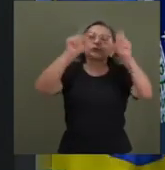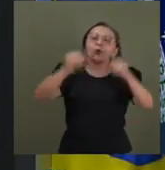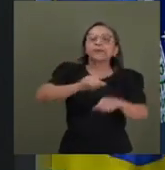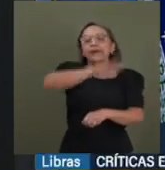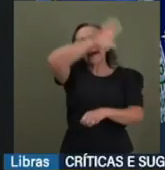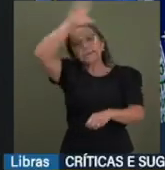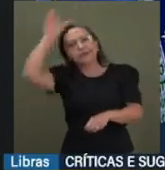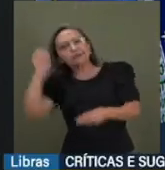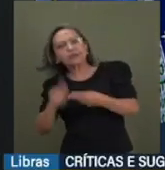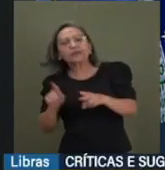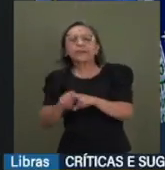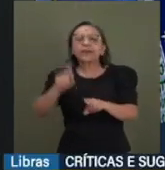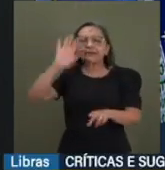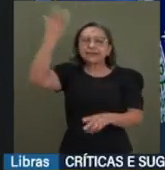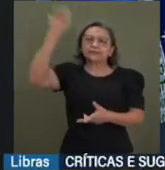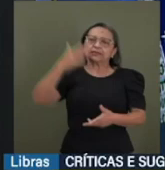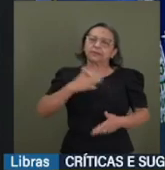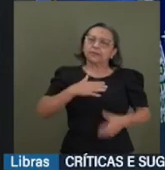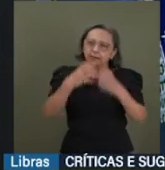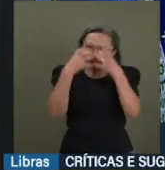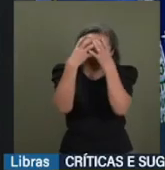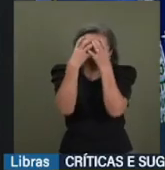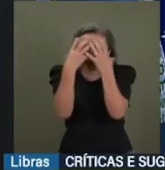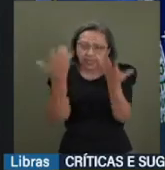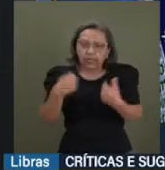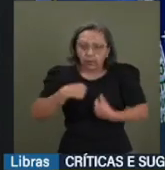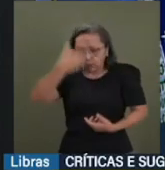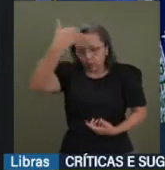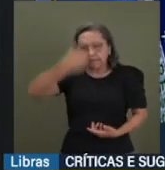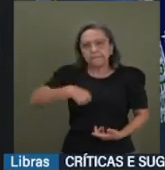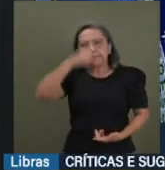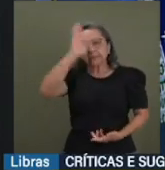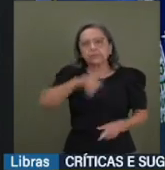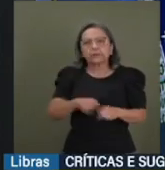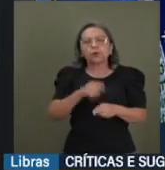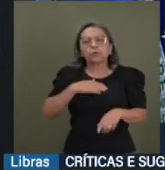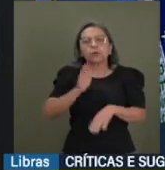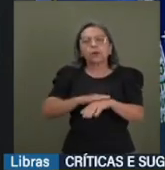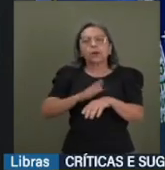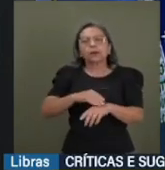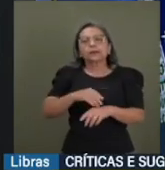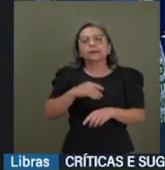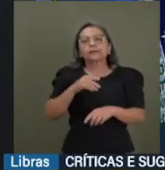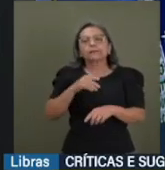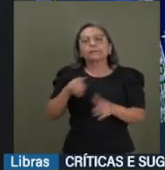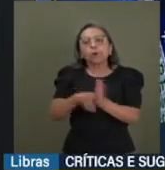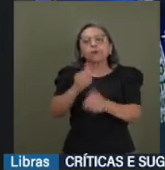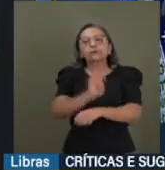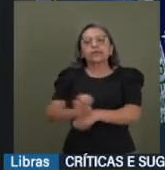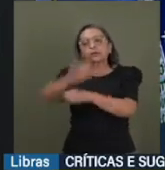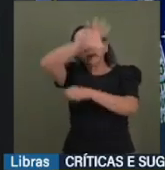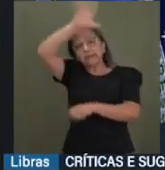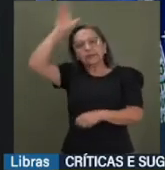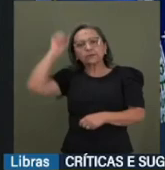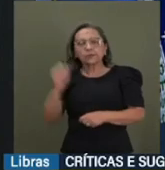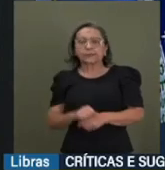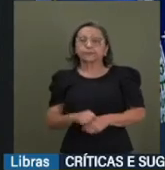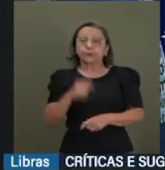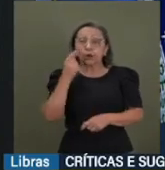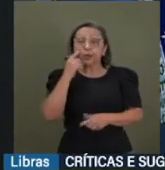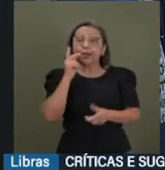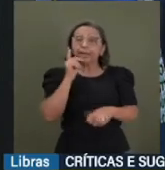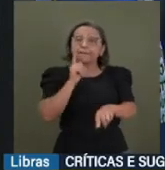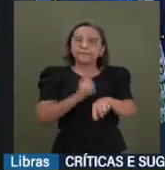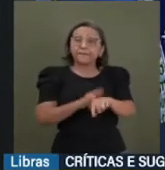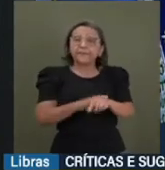decidir sobre a Amazônia. Para minha vergonha, como brasileiro e como amazônida. Na mesma época em